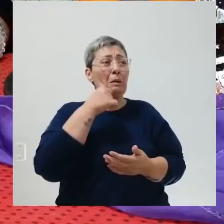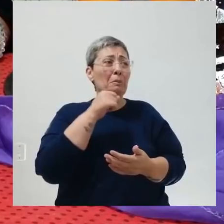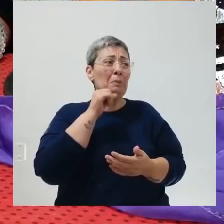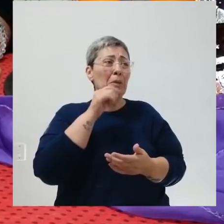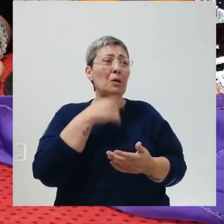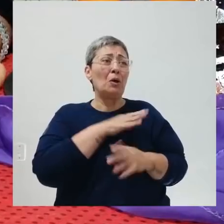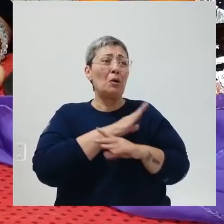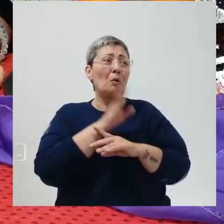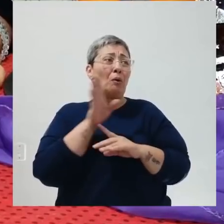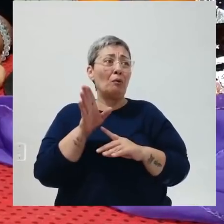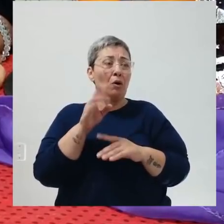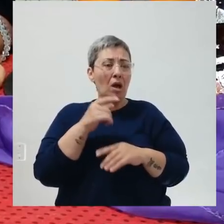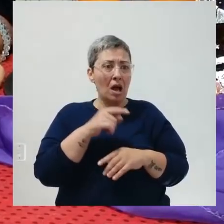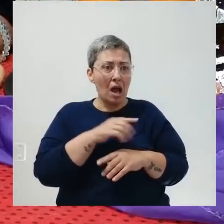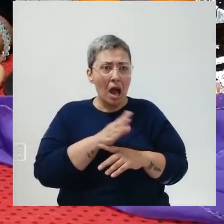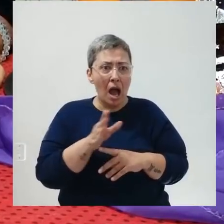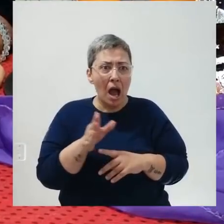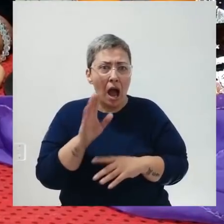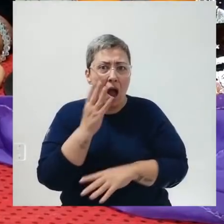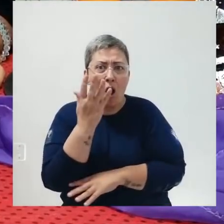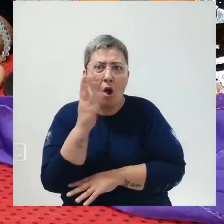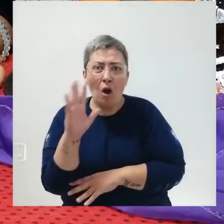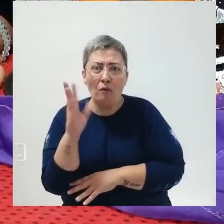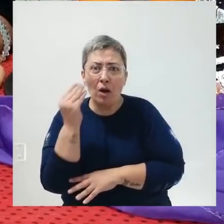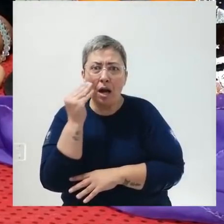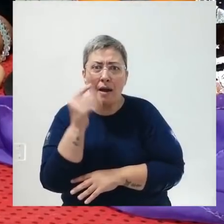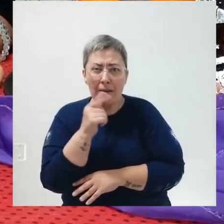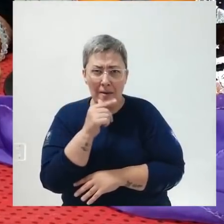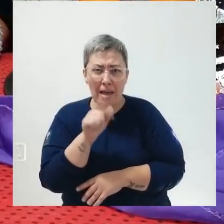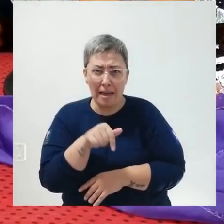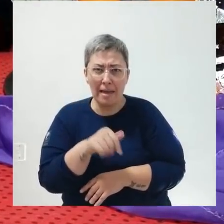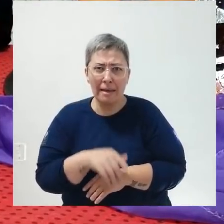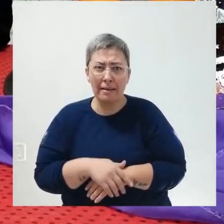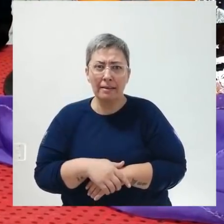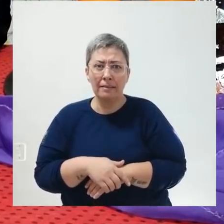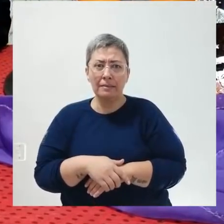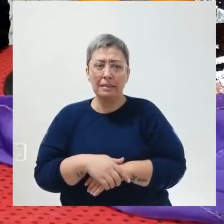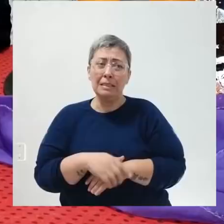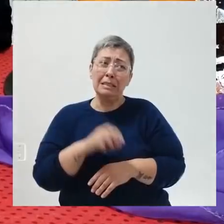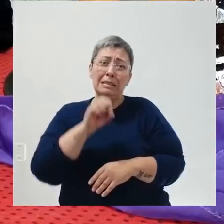eu fui até... Você foi até a floresta provar daquela água, não foi?